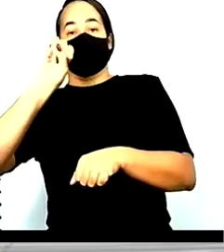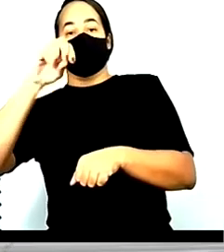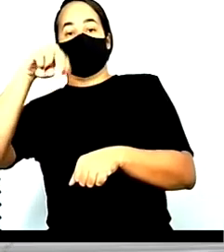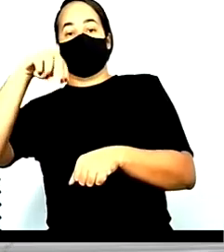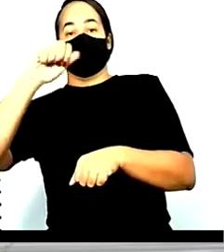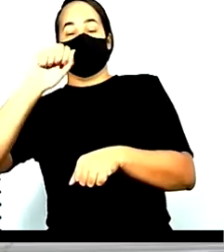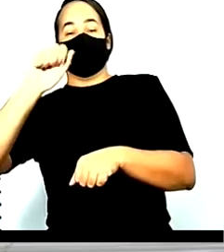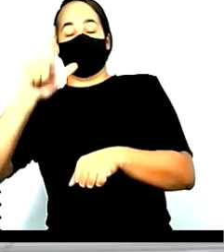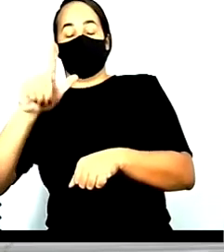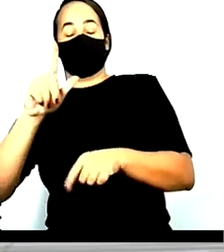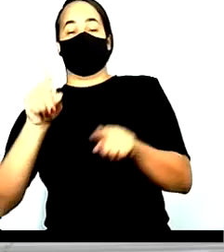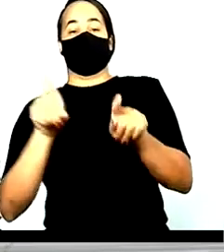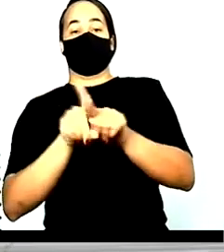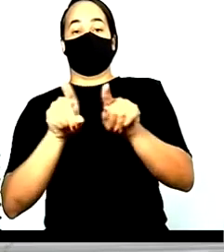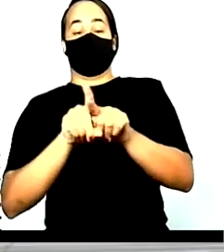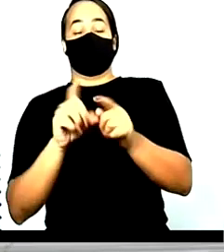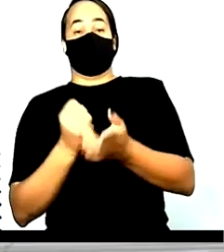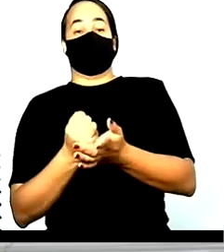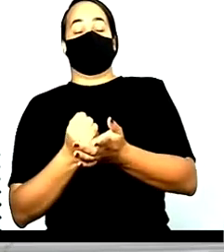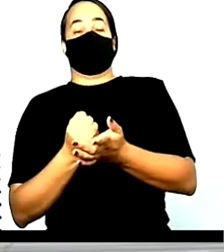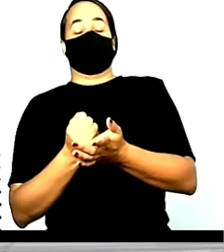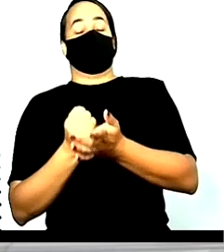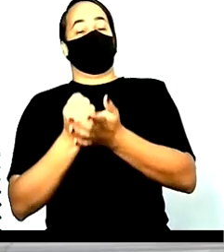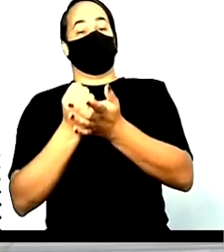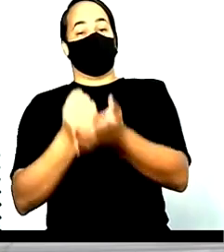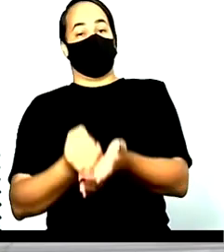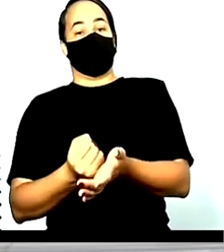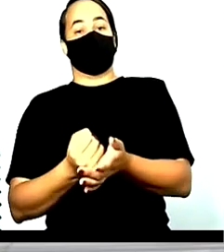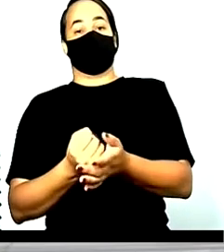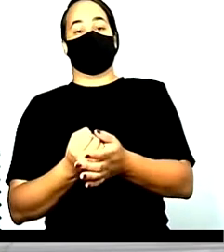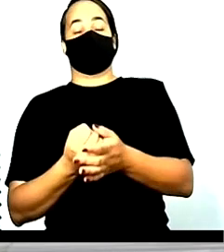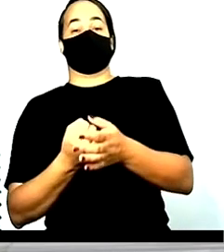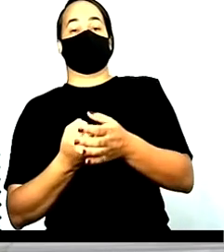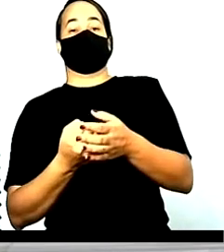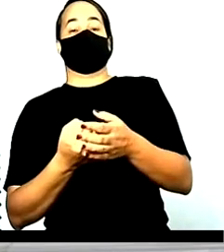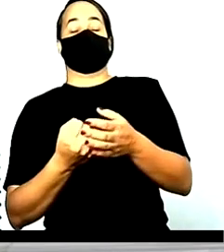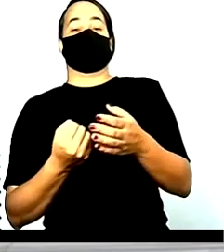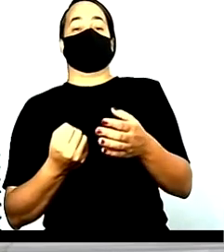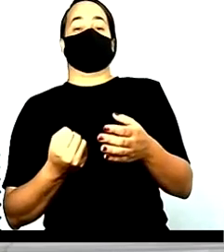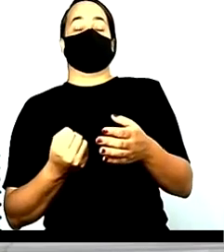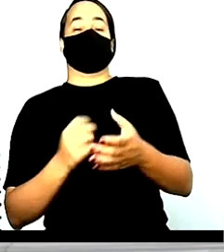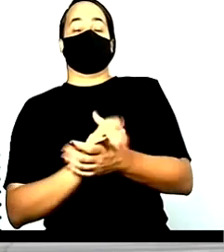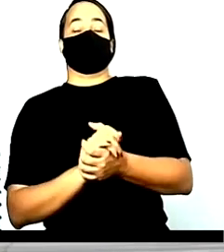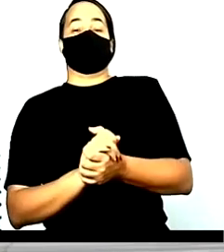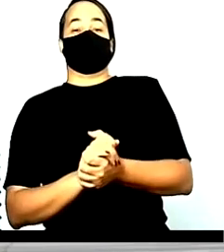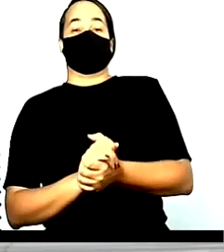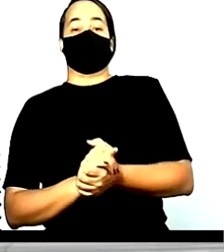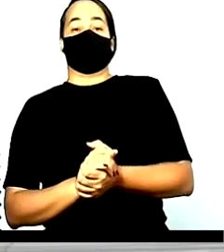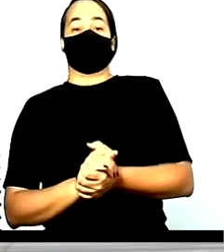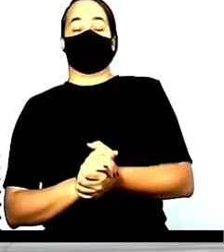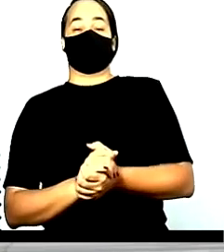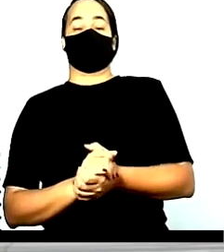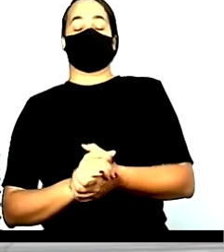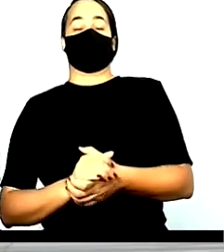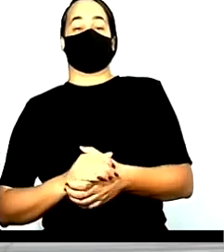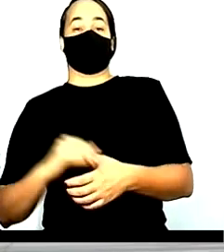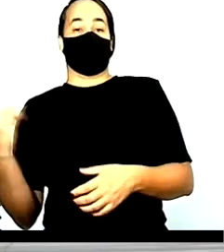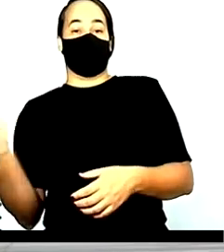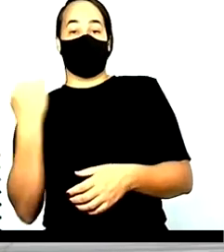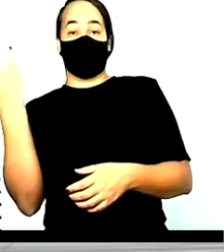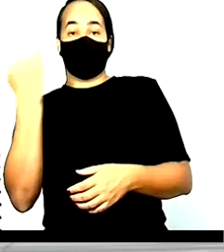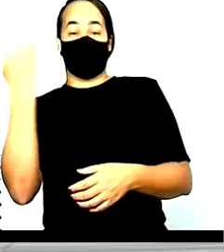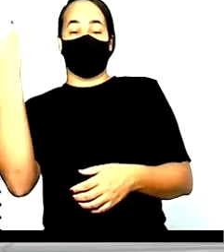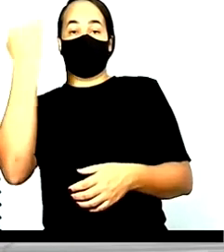relação sexual, evitando, por exemplo, que os espermatozoides morram no caminho até os óvulos. Então, é muito importante essa